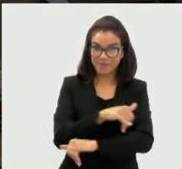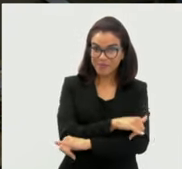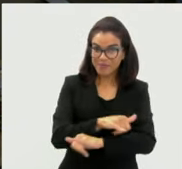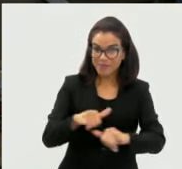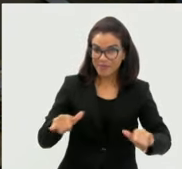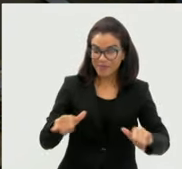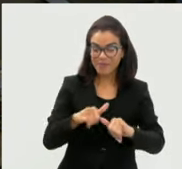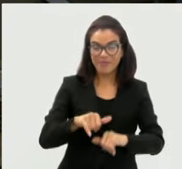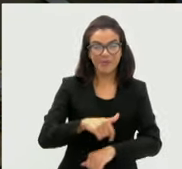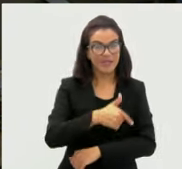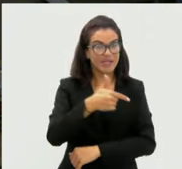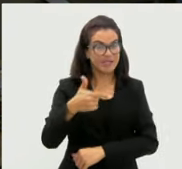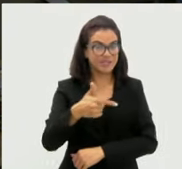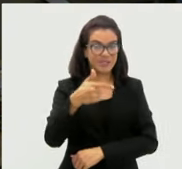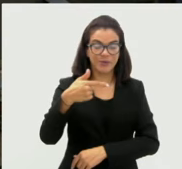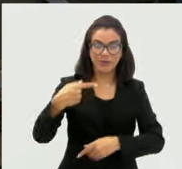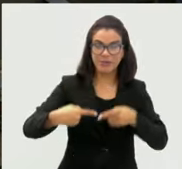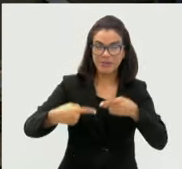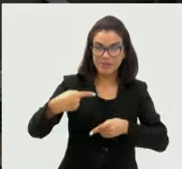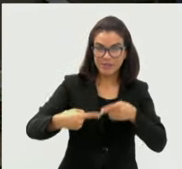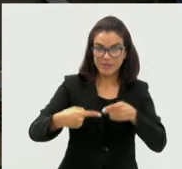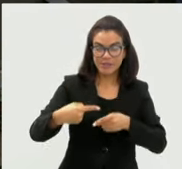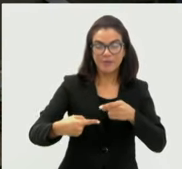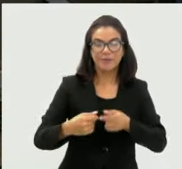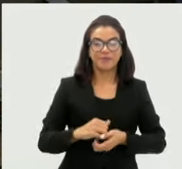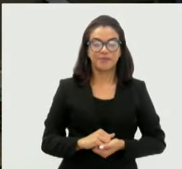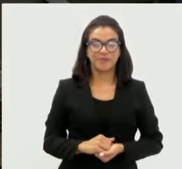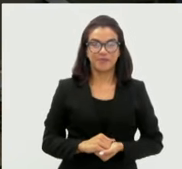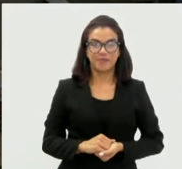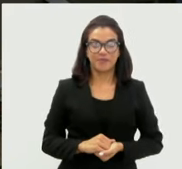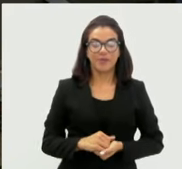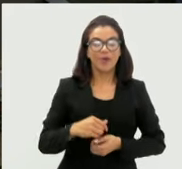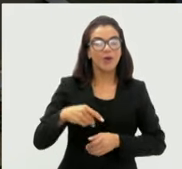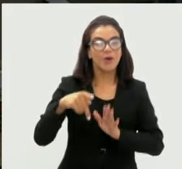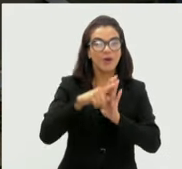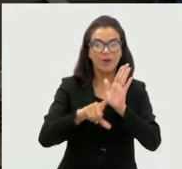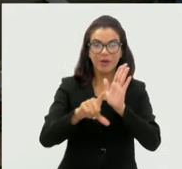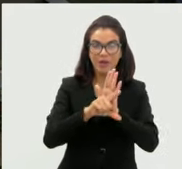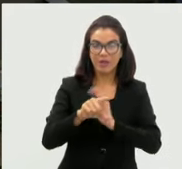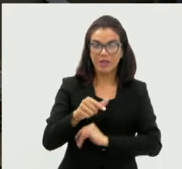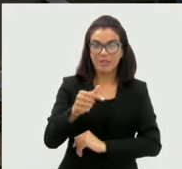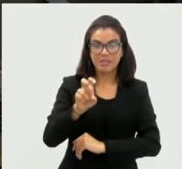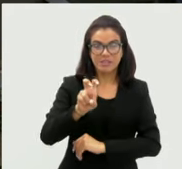em segunda discussão, redação do vencido. Projeto de lei número